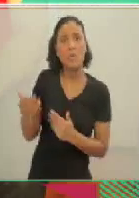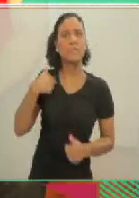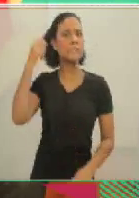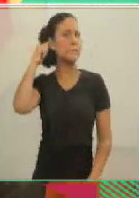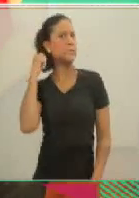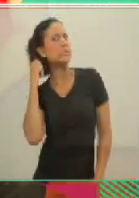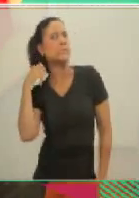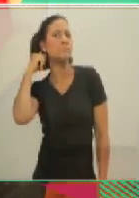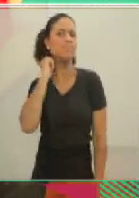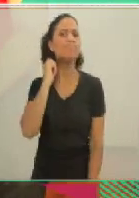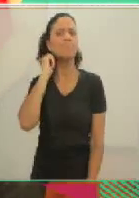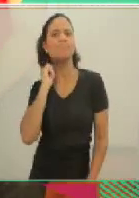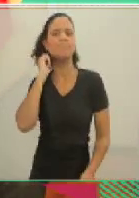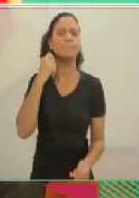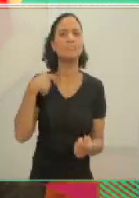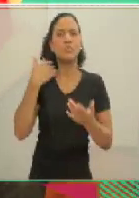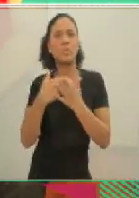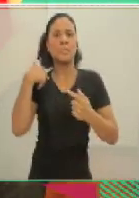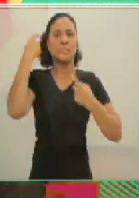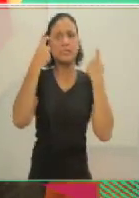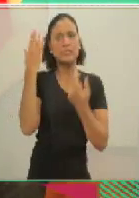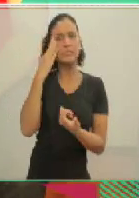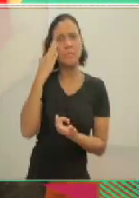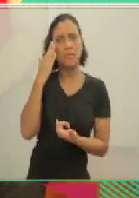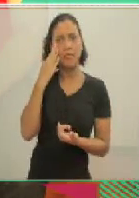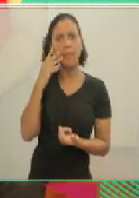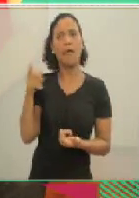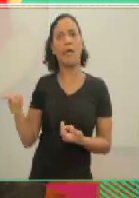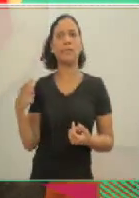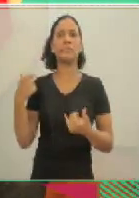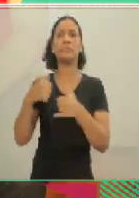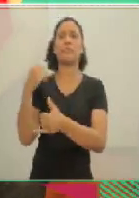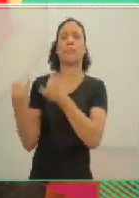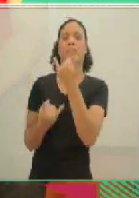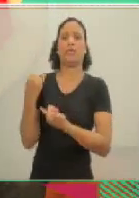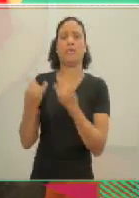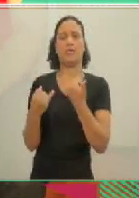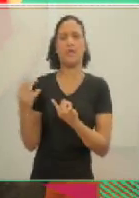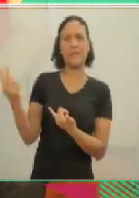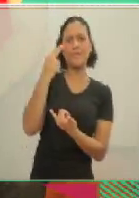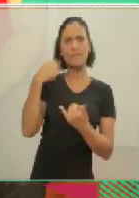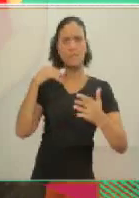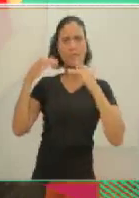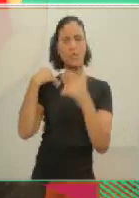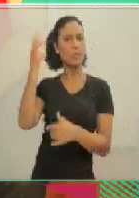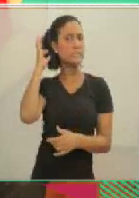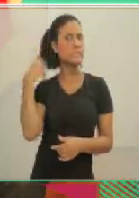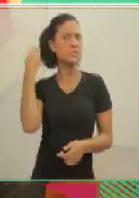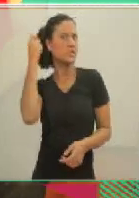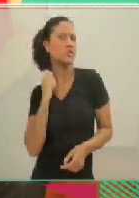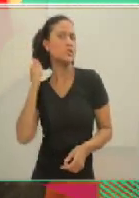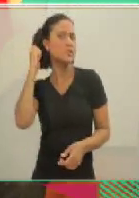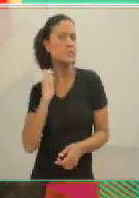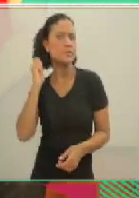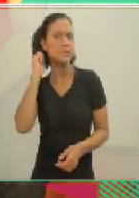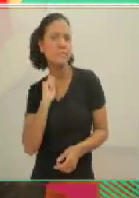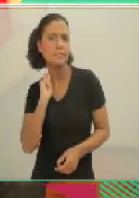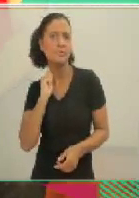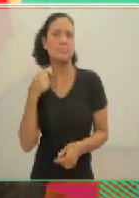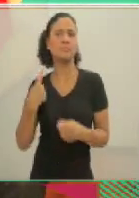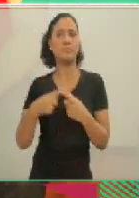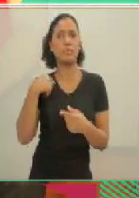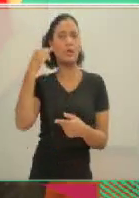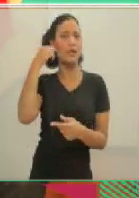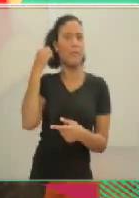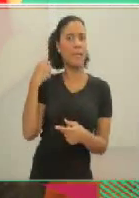assim, sabe? Ele de longe, embora eu estivesse brincando, ele via esse movimento assim, que eu começava a puxar assim, o cabelo. Eu tinha um cabelo maior, eu ficava,